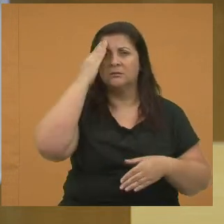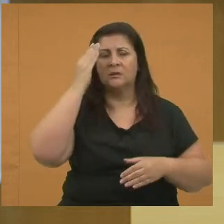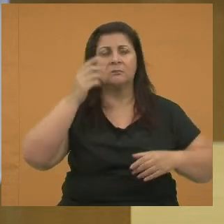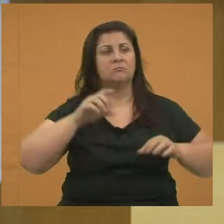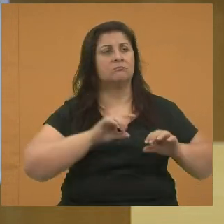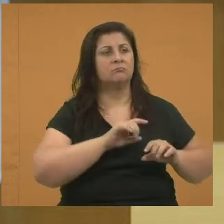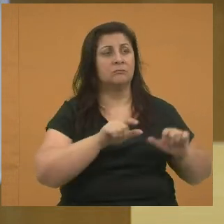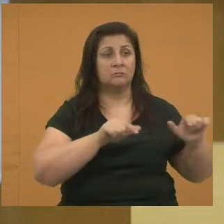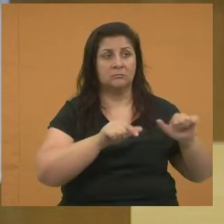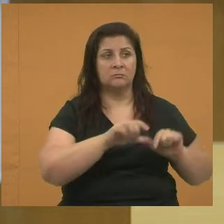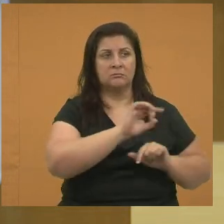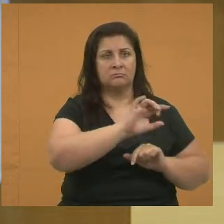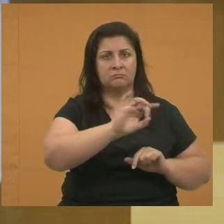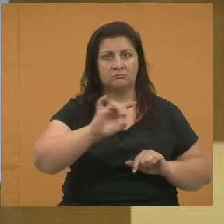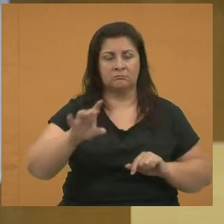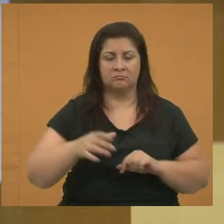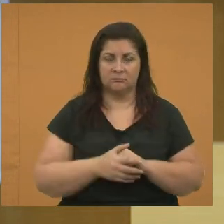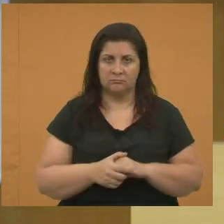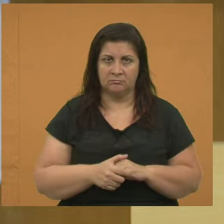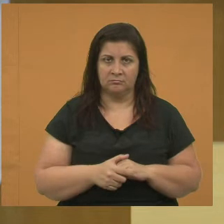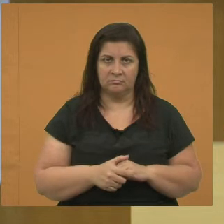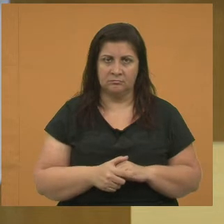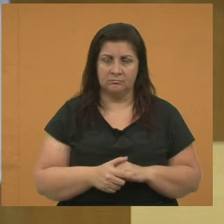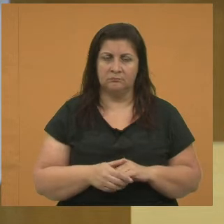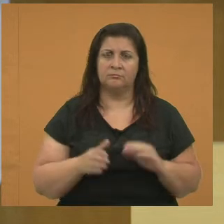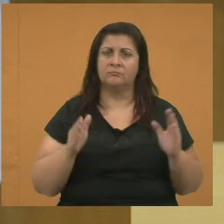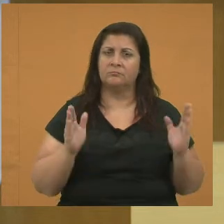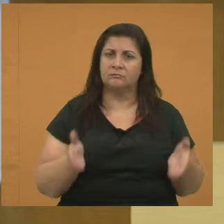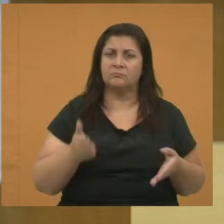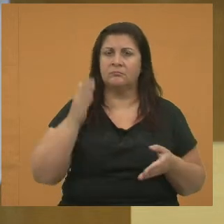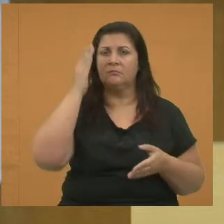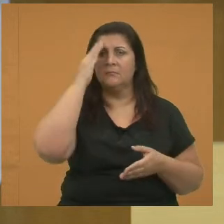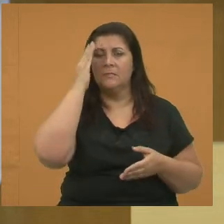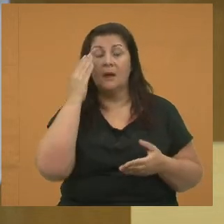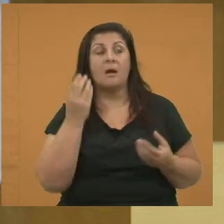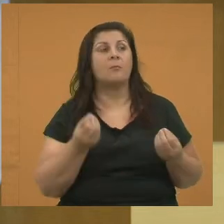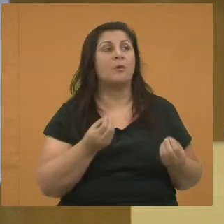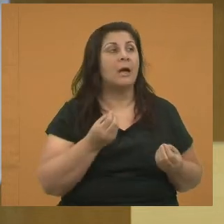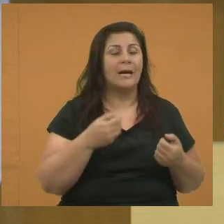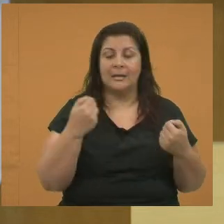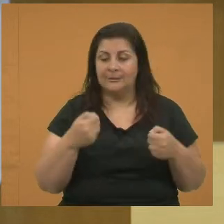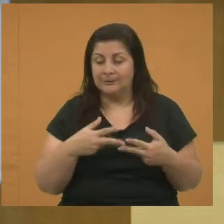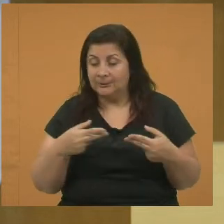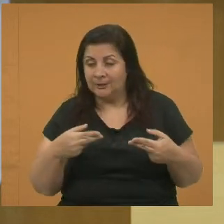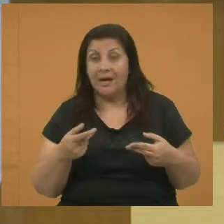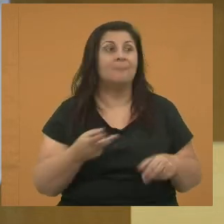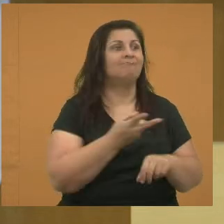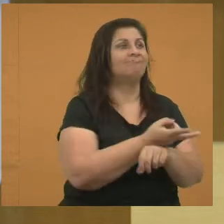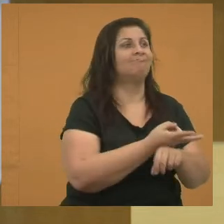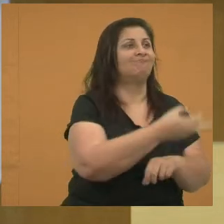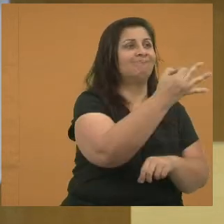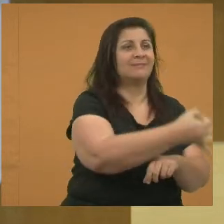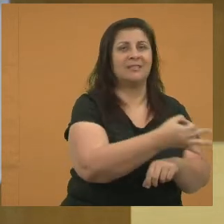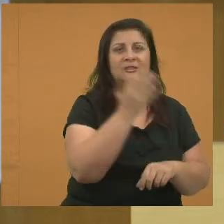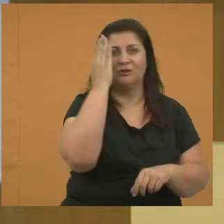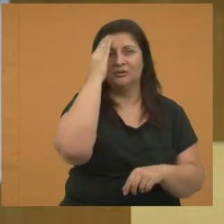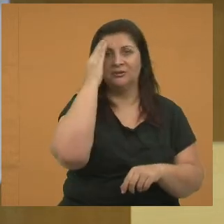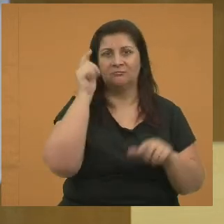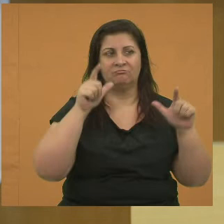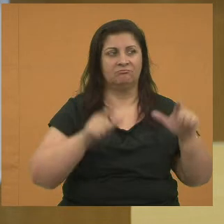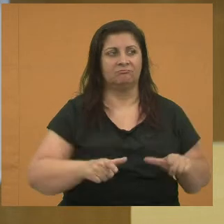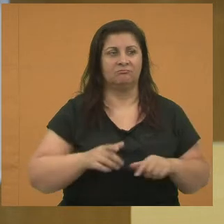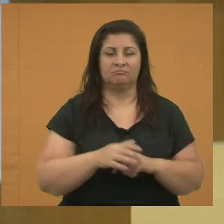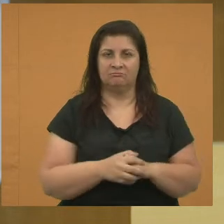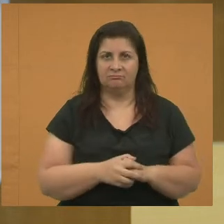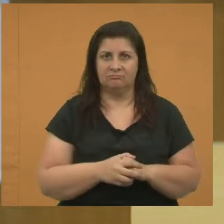presta. Entre elas, elas já sabem aonde buscar esse serviço. E a nossa cidade só vai